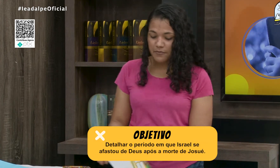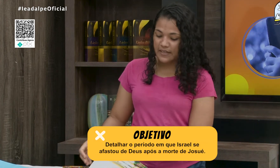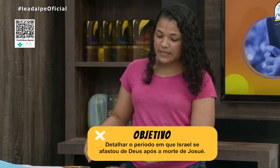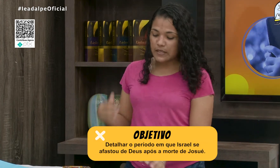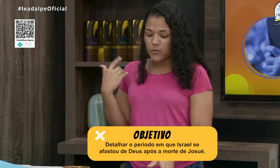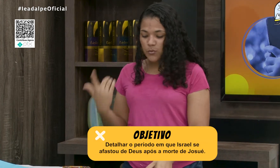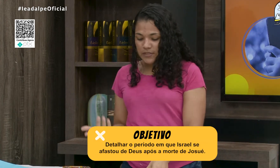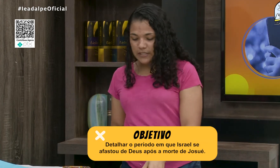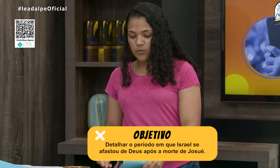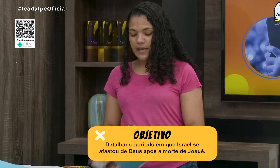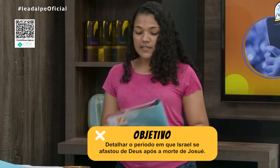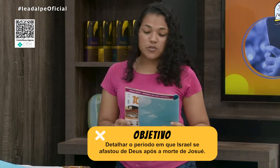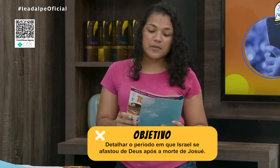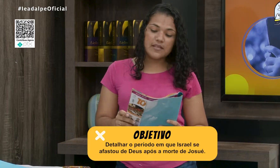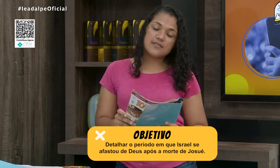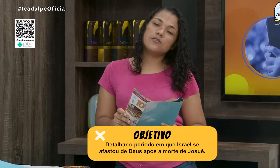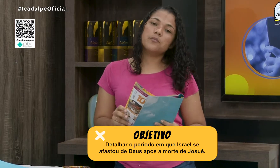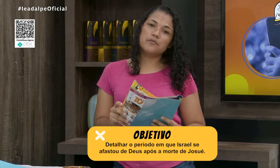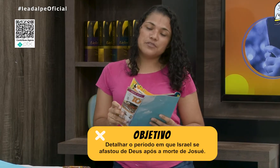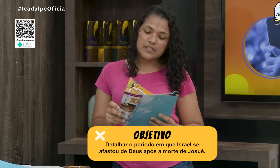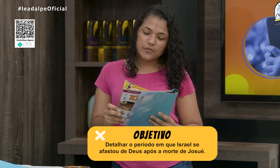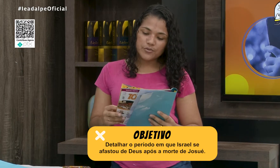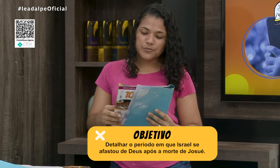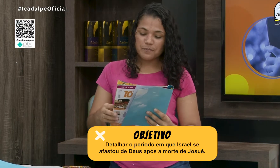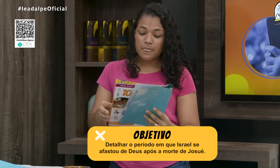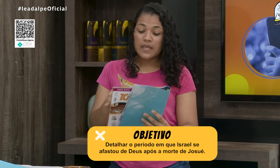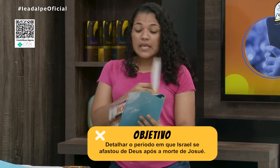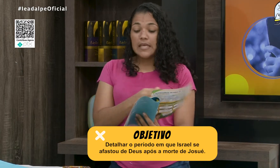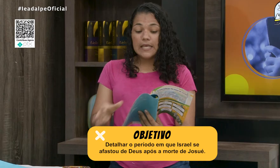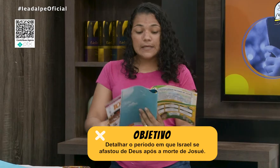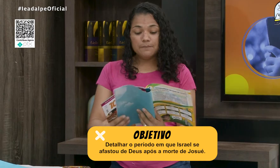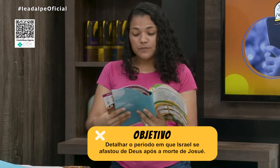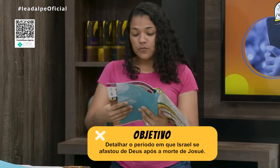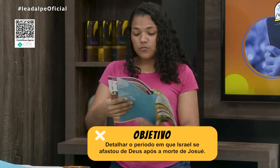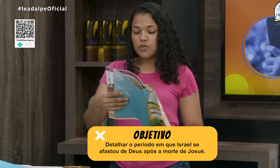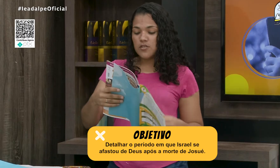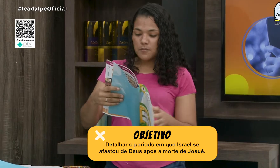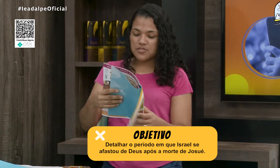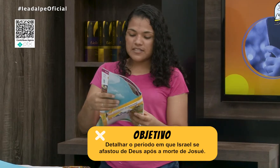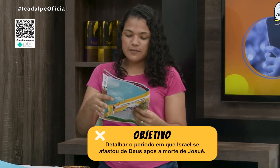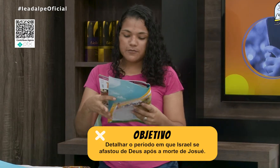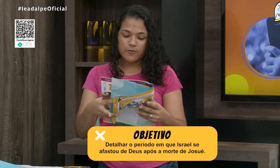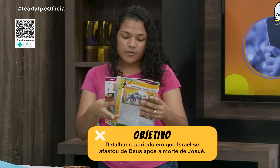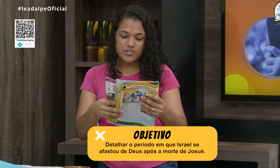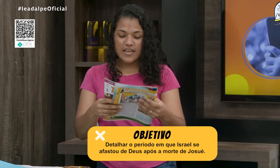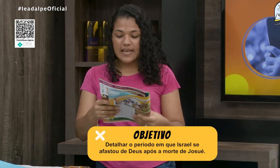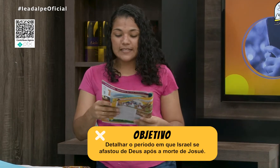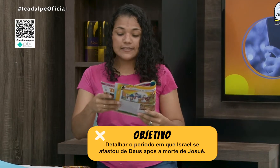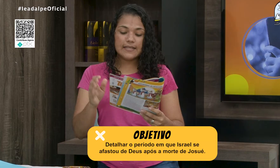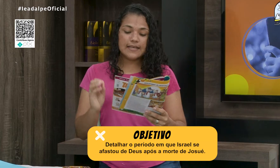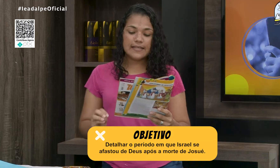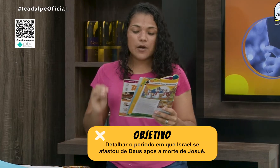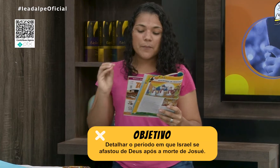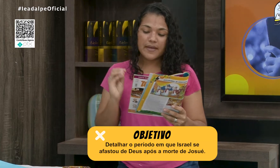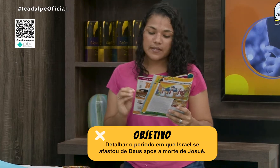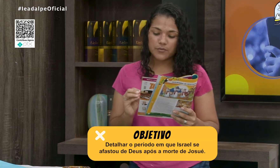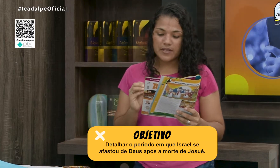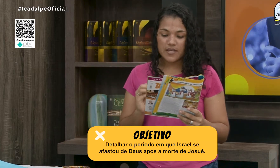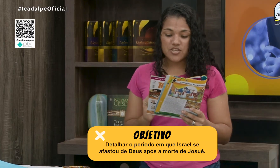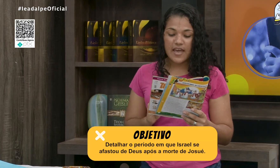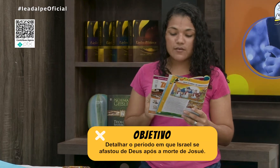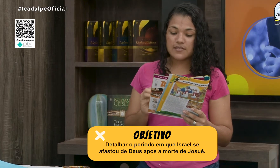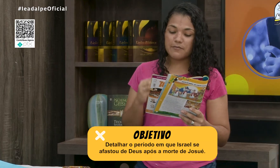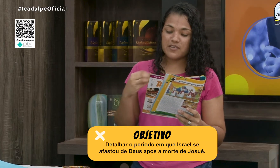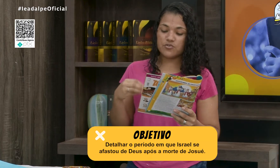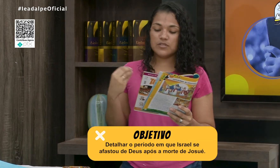hoje, como eu falei, o título é A Desobediência do Povo de Deus. O nosso objetivo hoje é detalhar o período